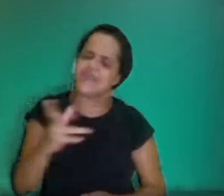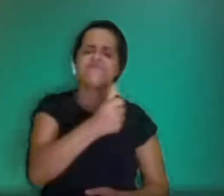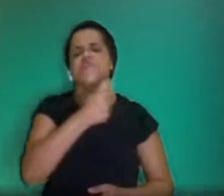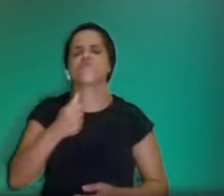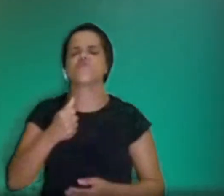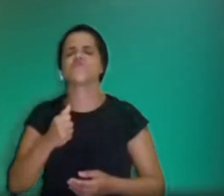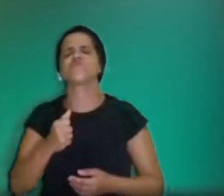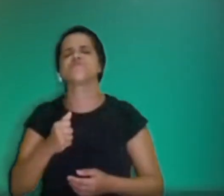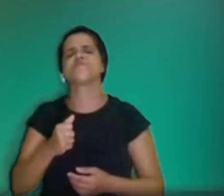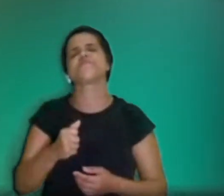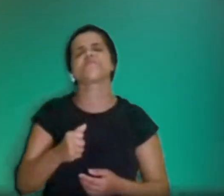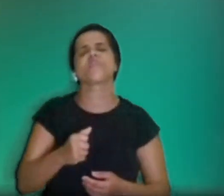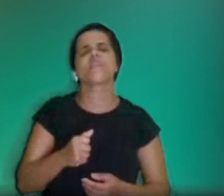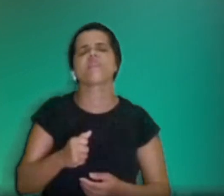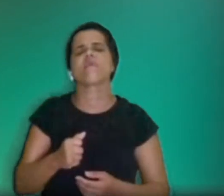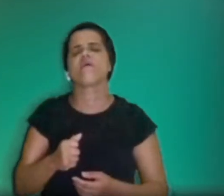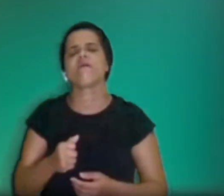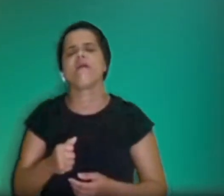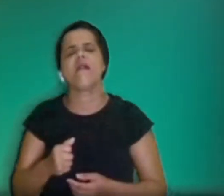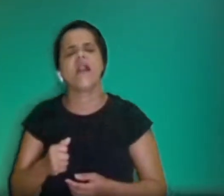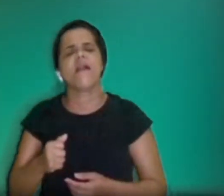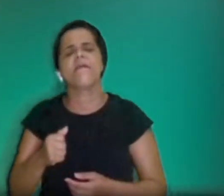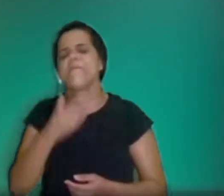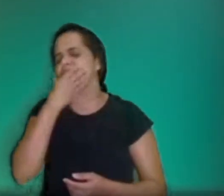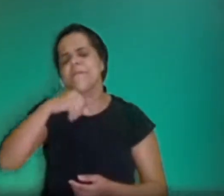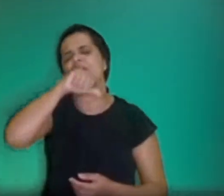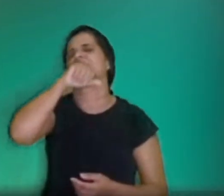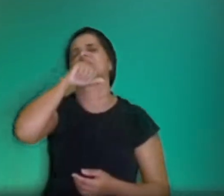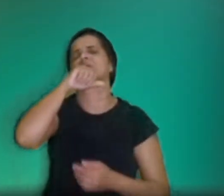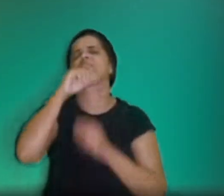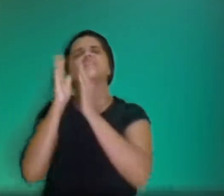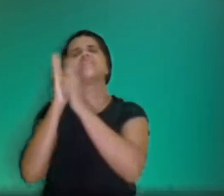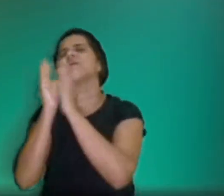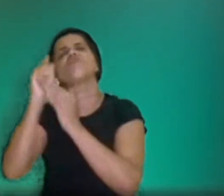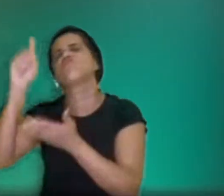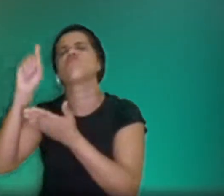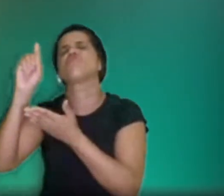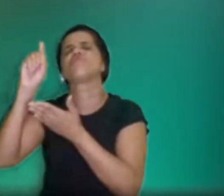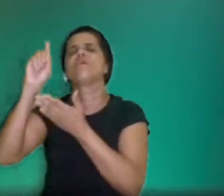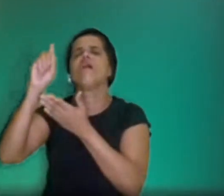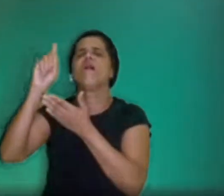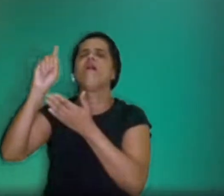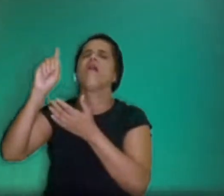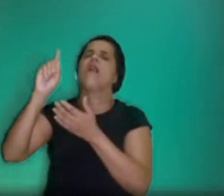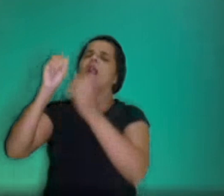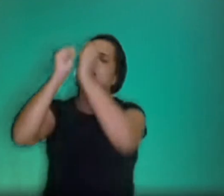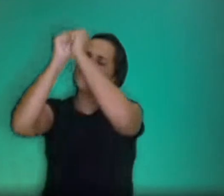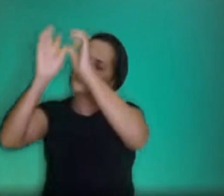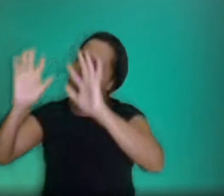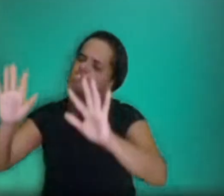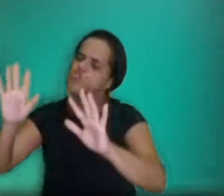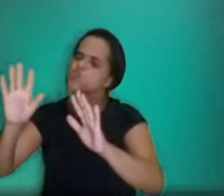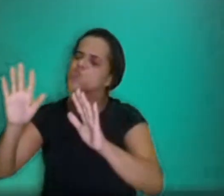entendimento, Senhor, da grandeza da Tua palavra, da necessidade, do poder que tem a Tua palavra de transformar o mundo para o bem. Pai amado,